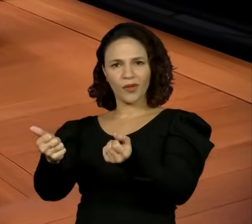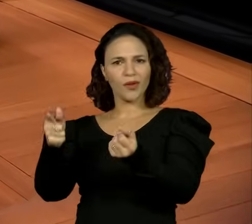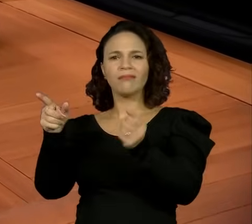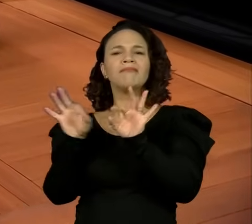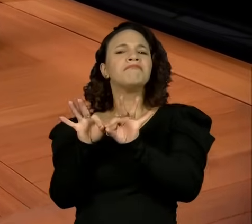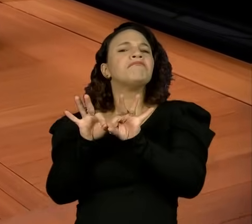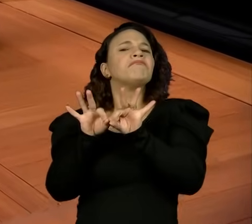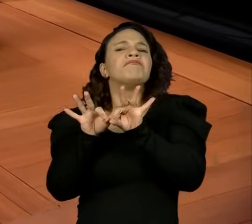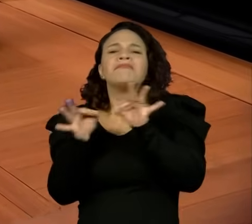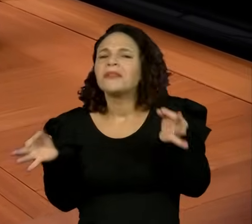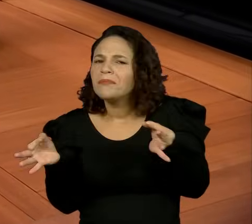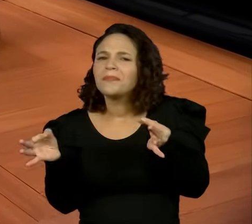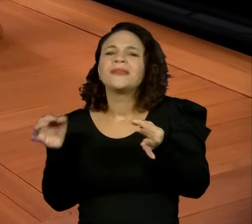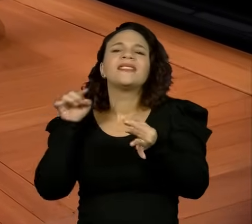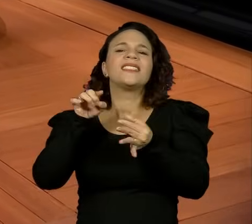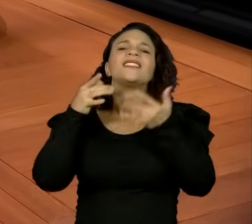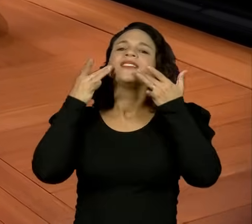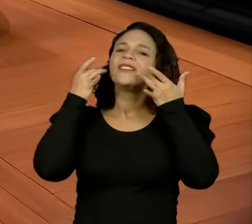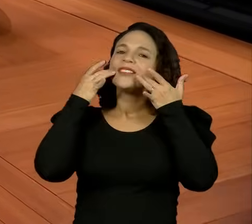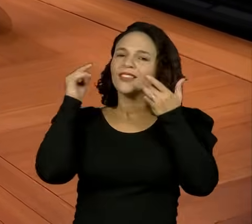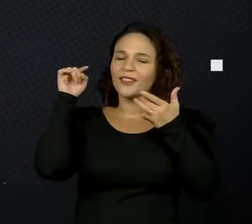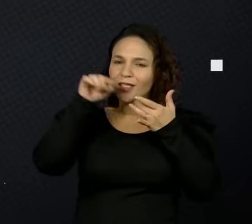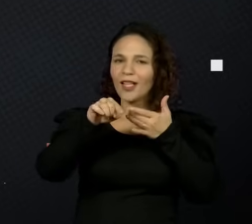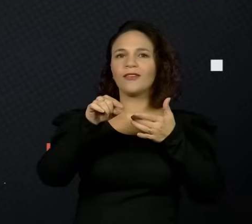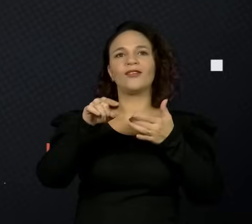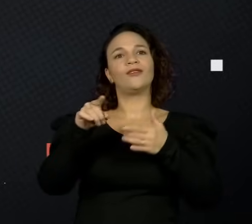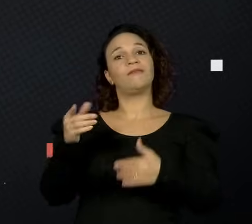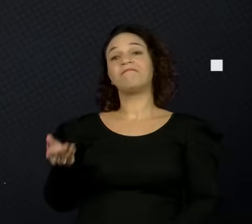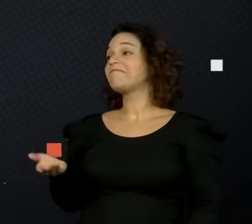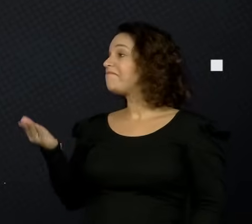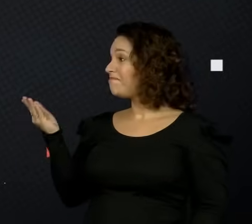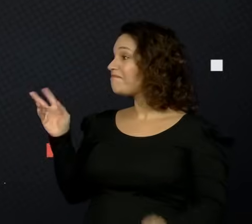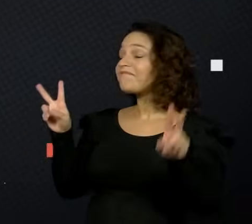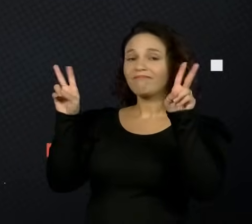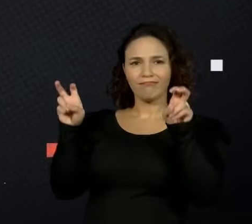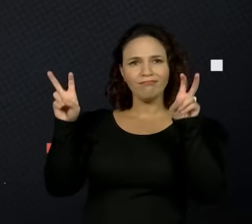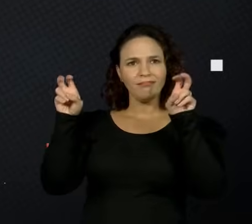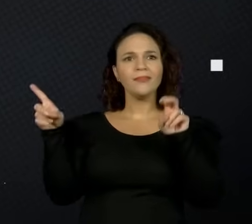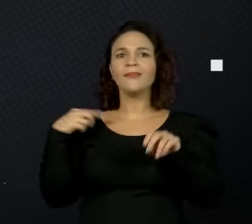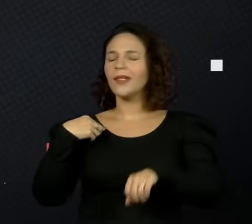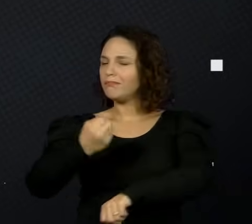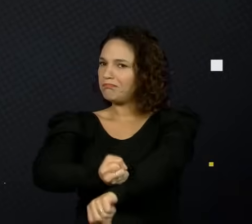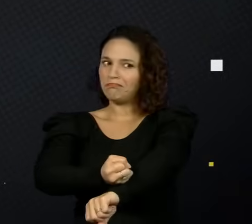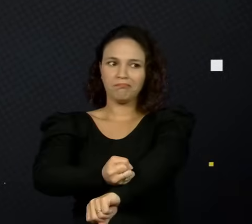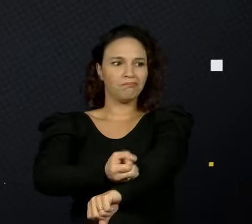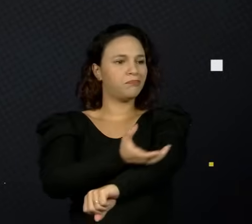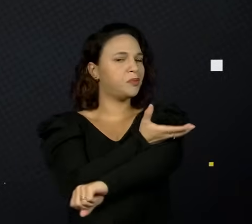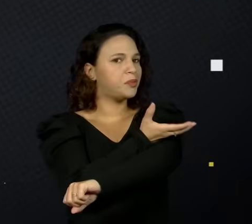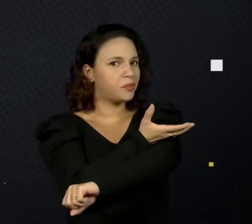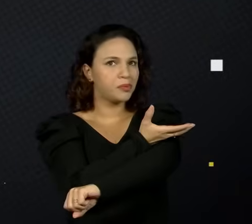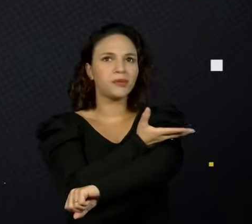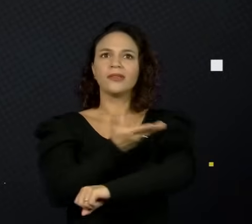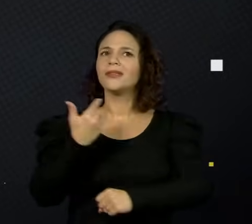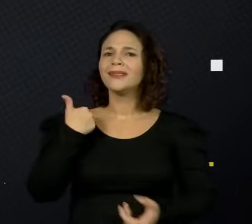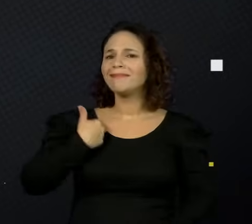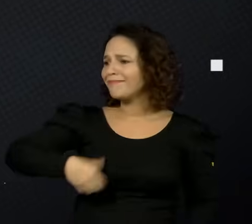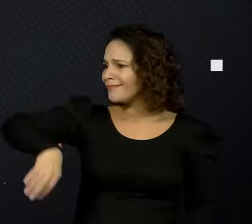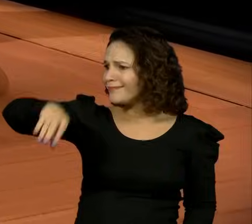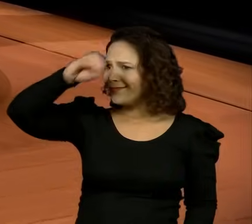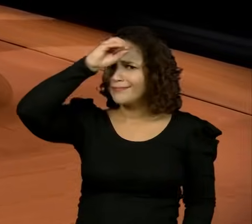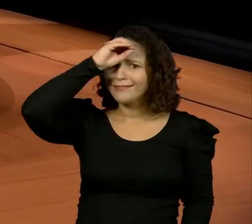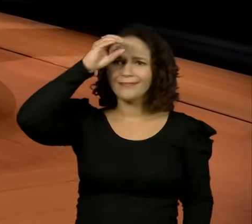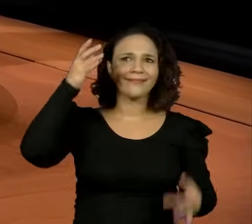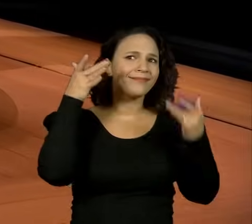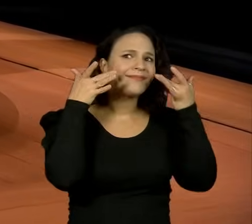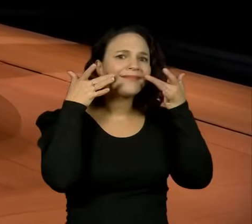isso era bem papelzinho mesmo, no Melhor Juiz o Rei. Era uma emoção só, eu não entendia nada de teatro.